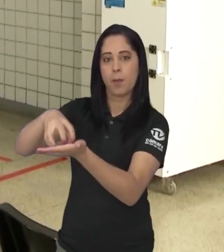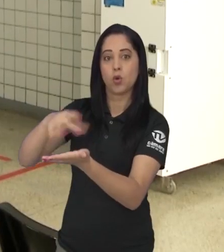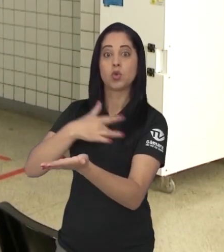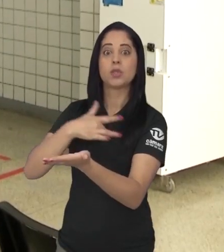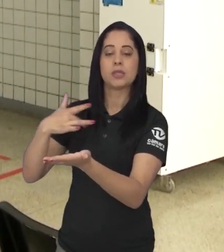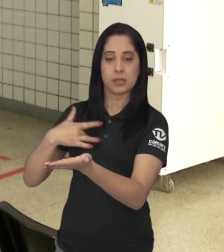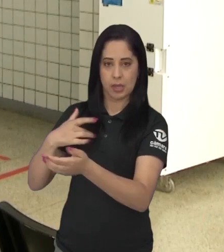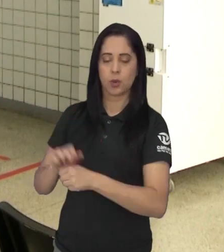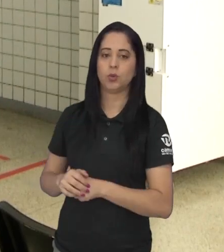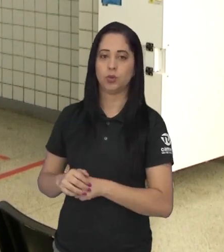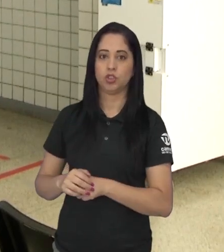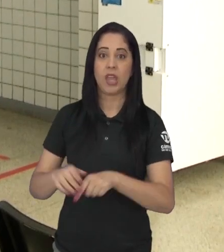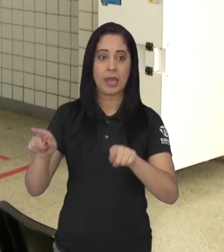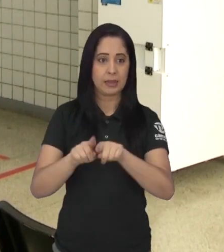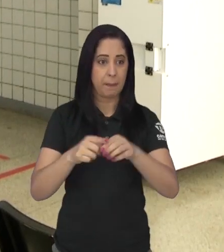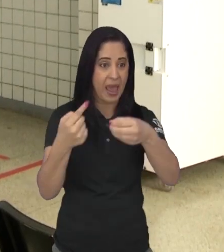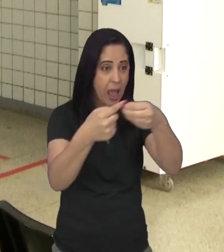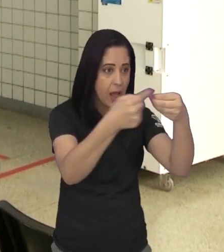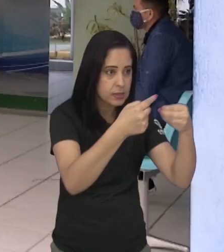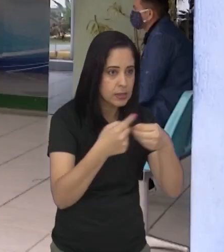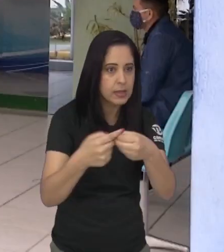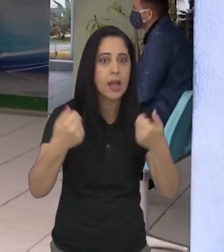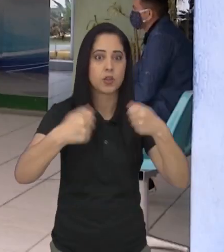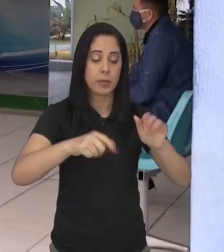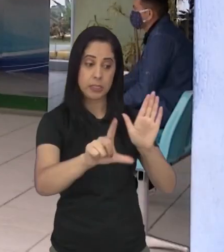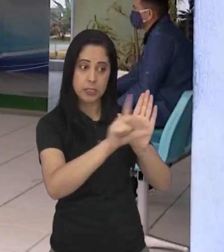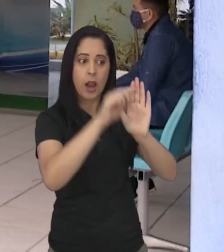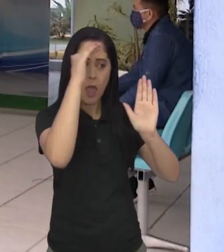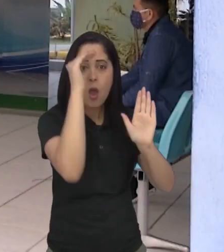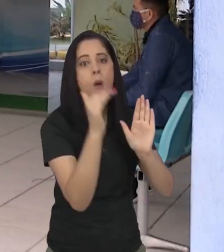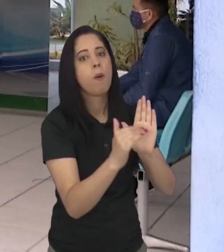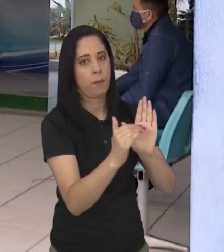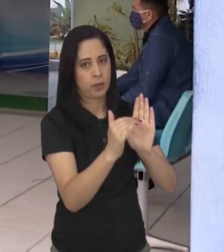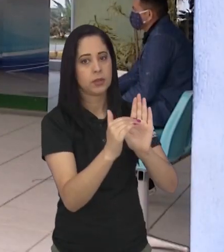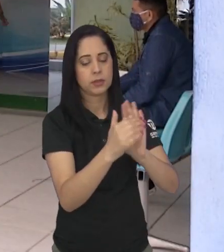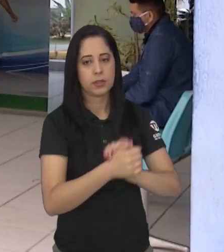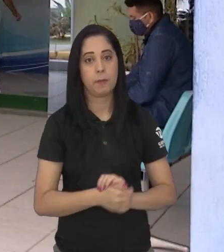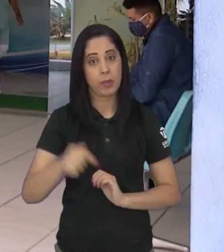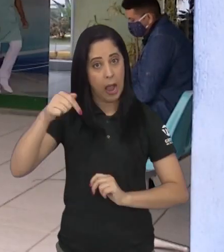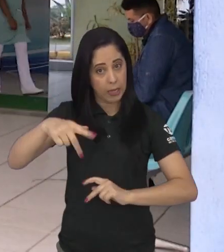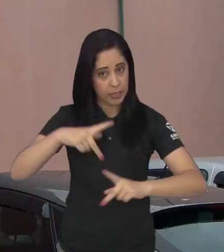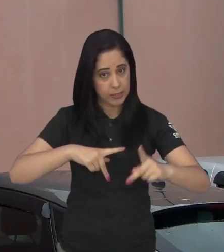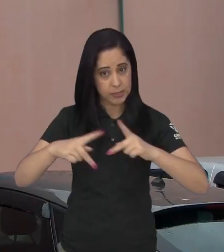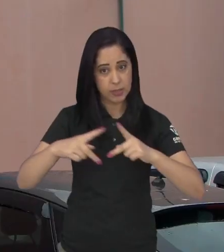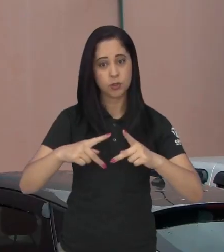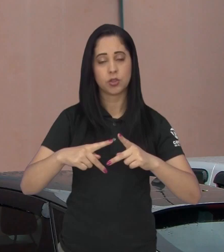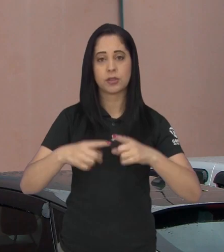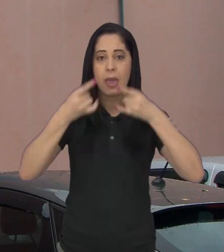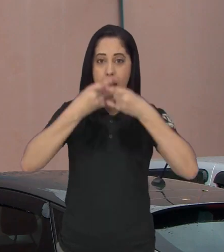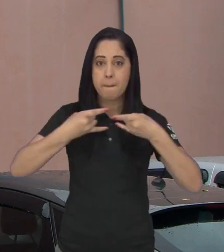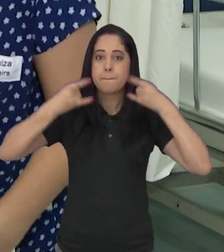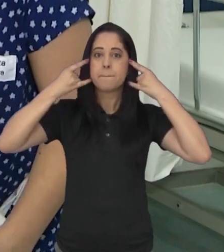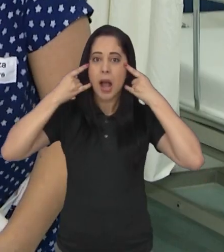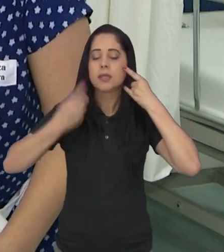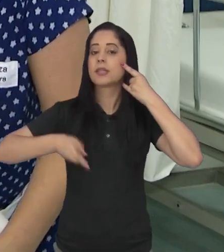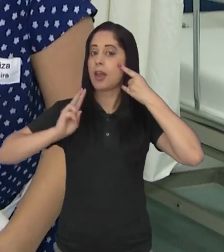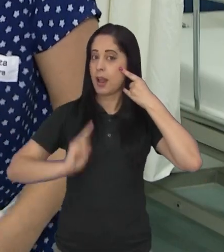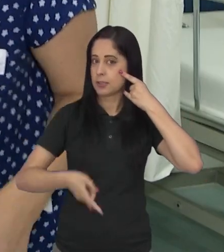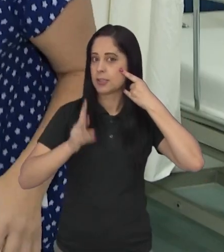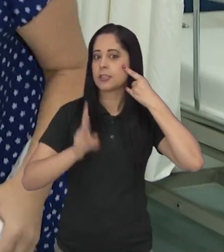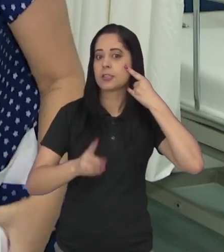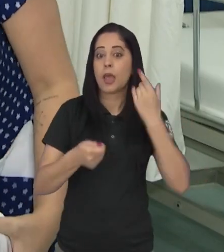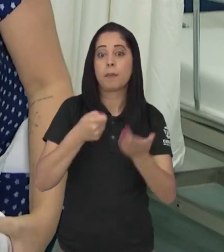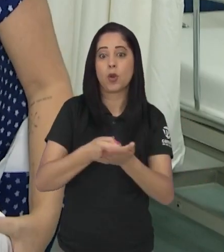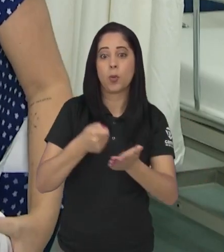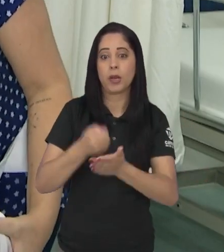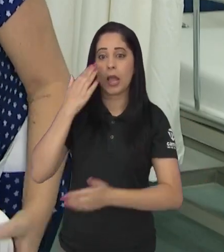e unidades de saúde e recomendou que os municípios adotem essa medida. Em São José, a máscara